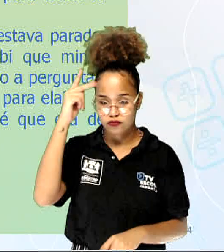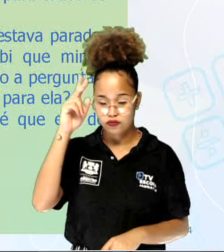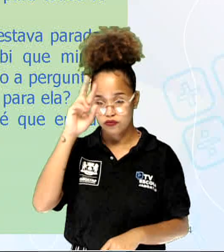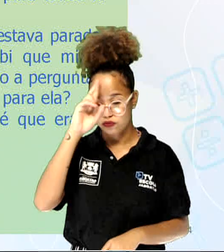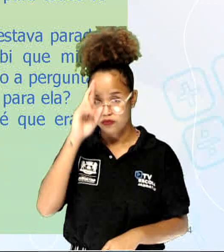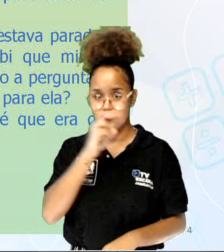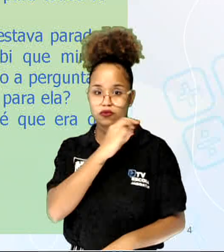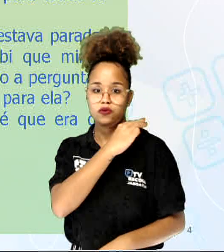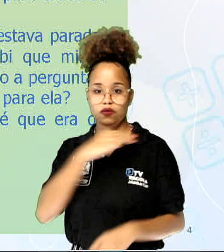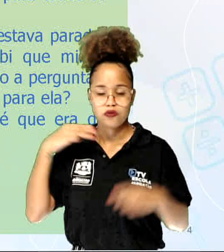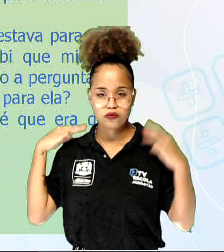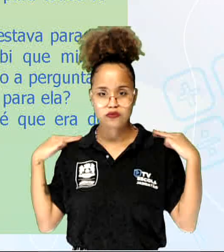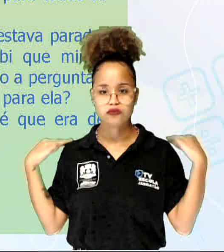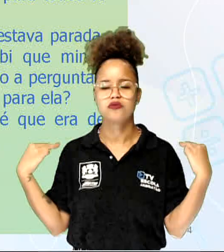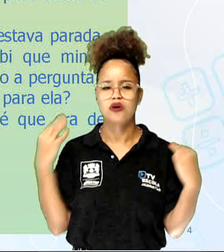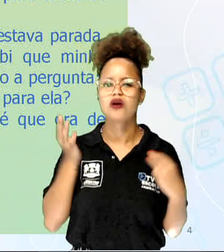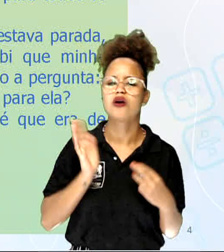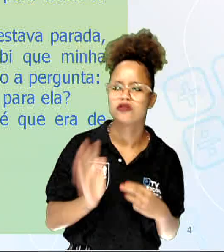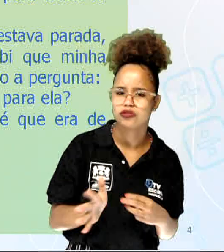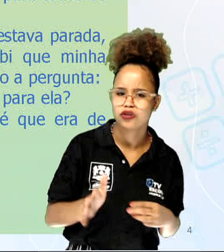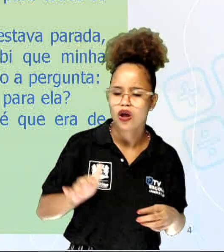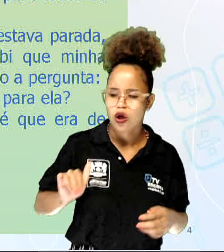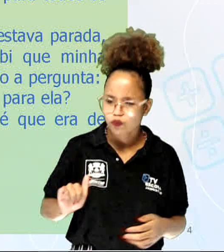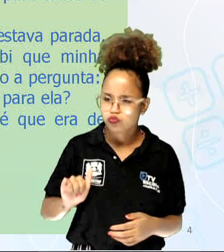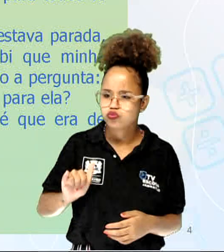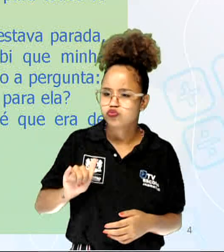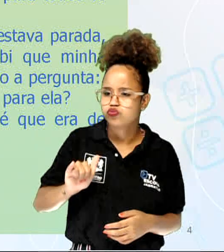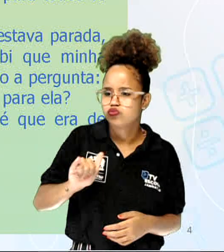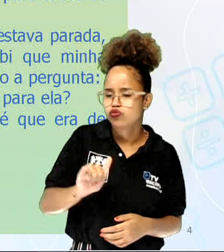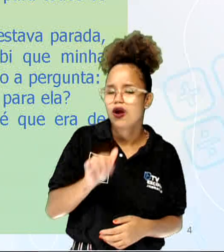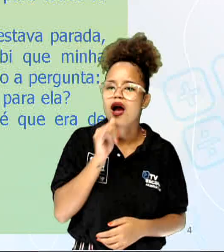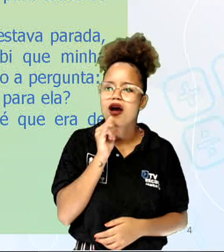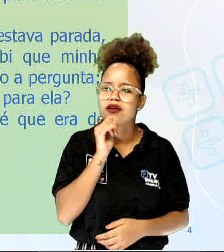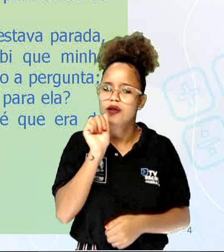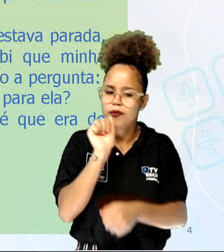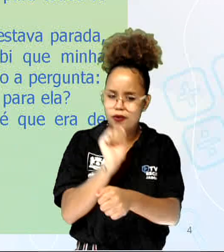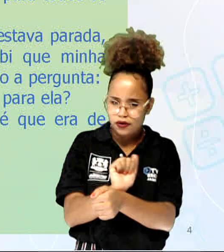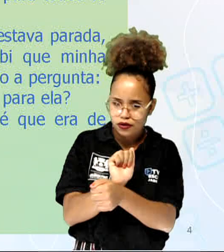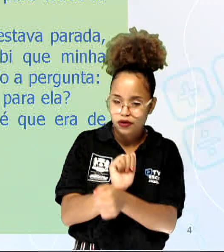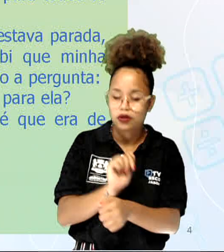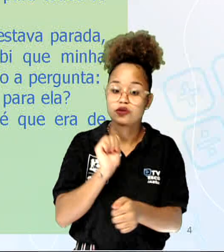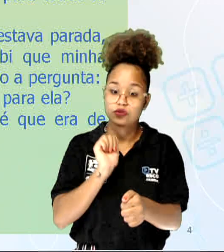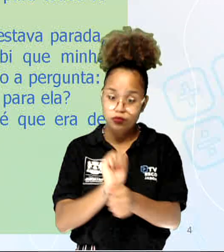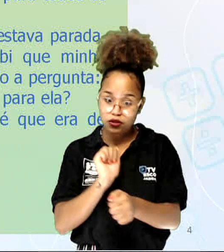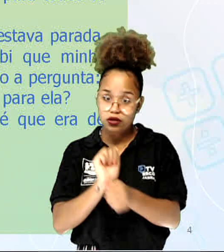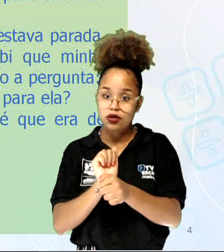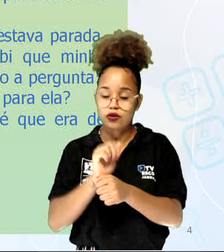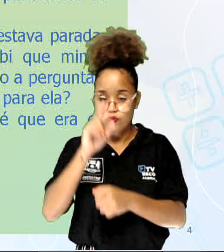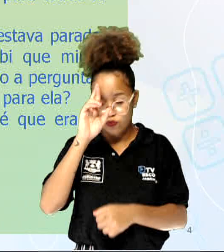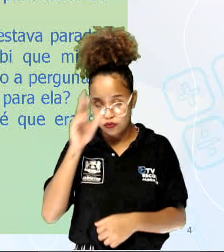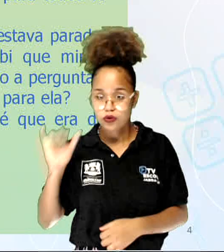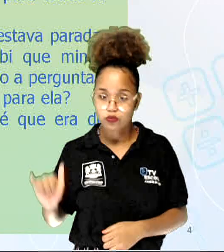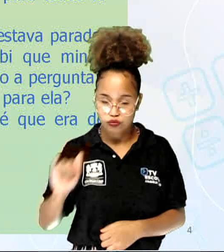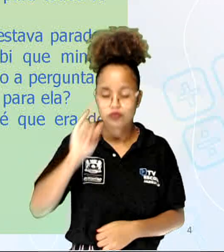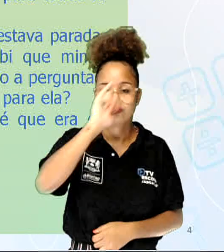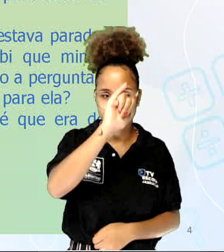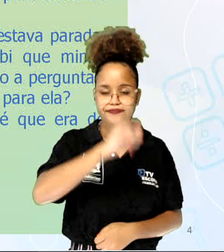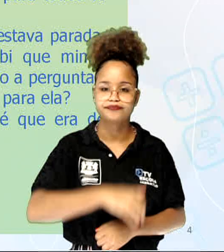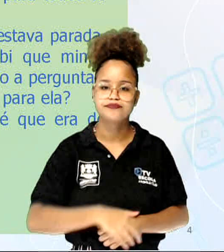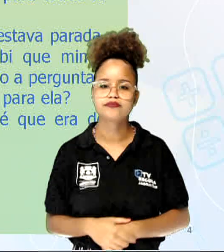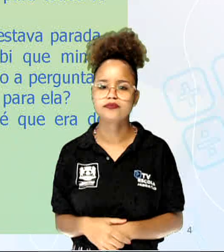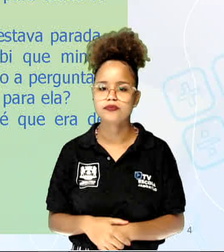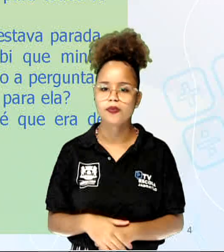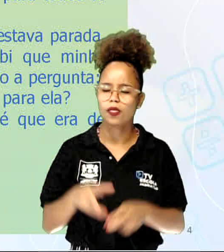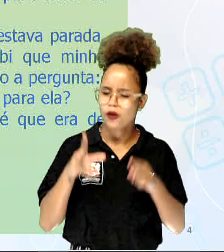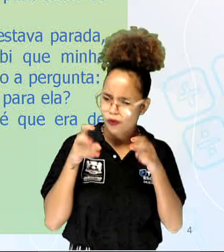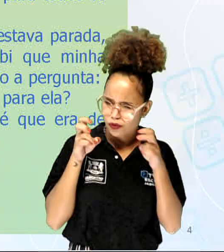esquentara os motores e a aeronave estava parada, esperando ordens para ganhar a pista de decolagem. Percebi